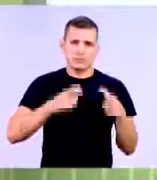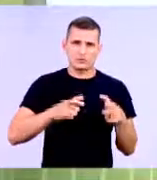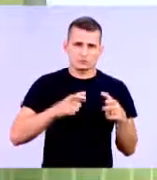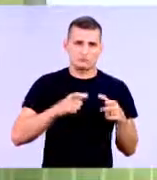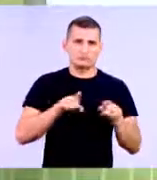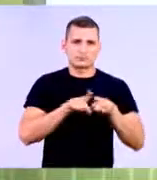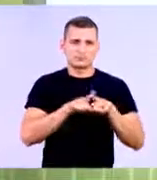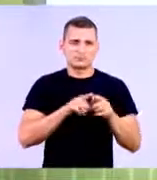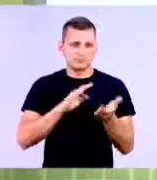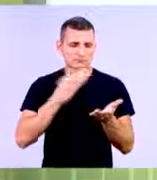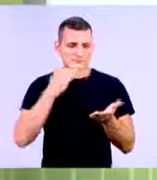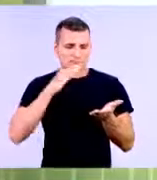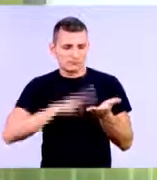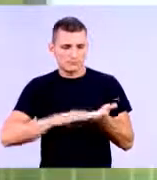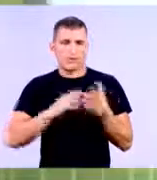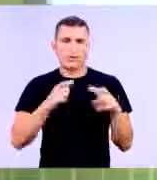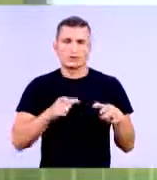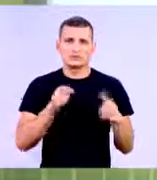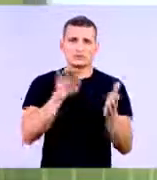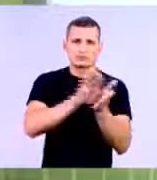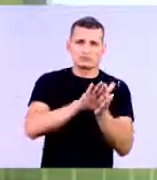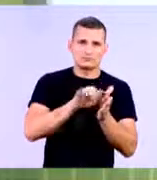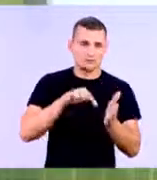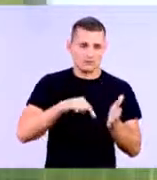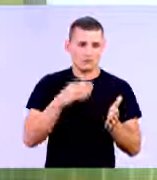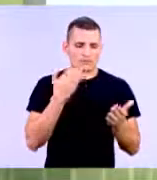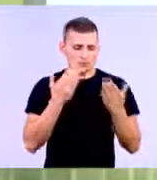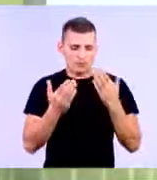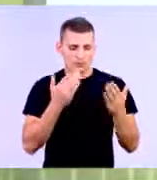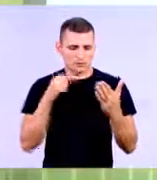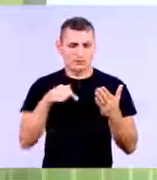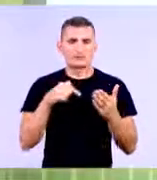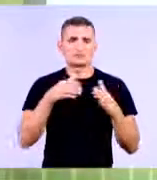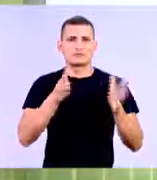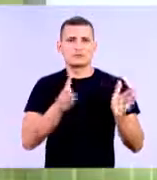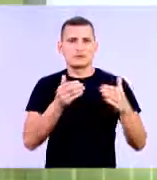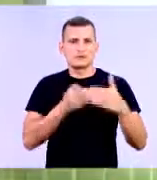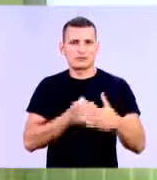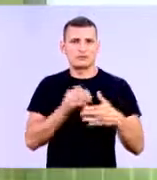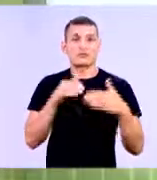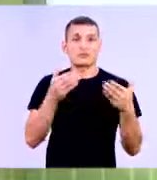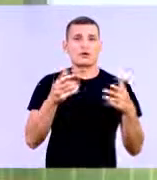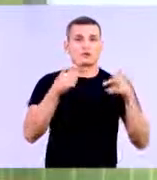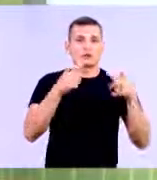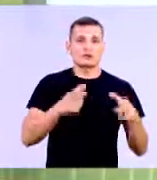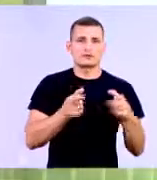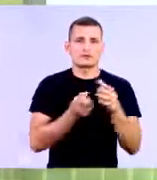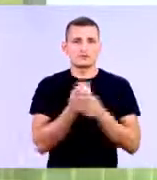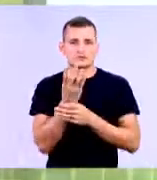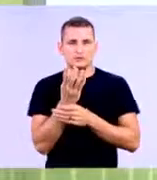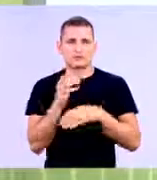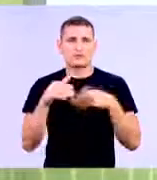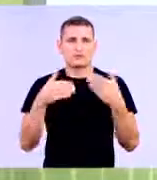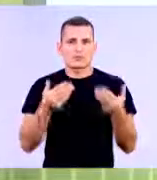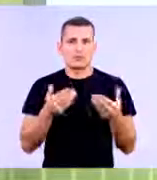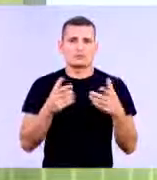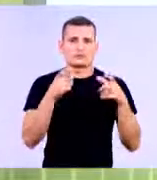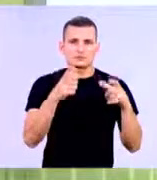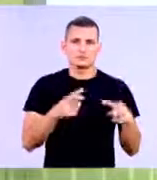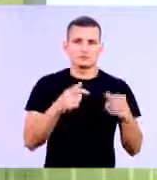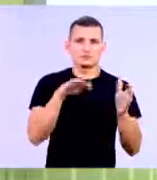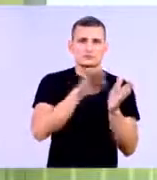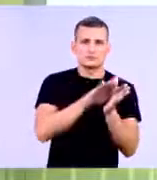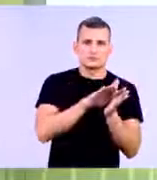e de destino, correto? Então, ele vai analisar esse filtro de pacotes, qual é o endereço de origem e o endereço de destino.